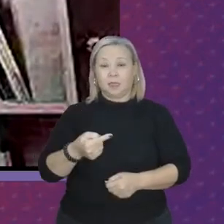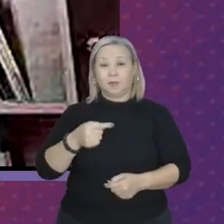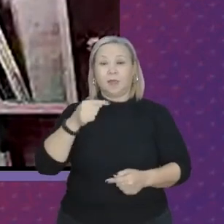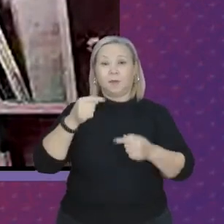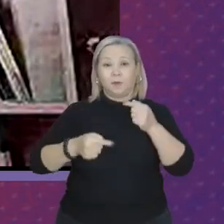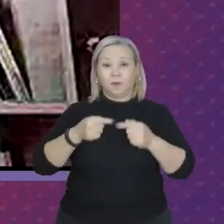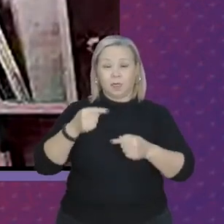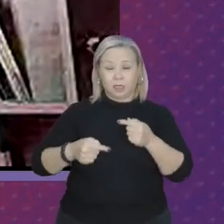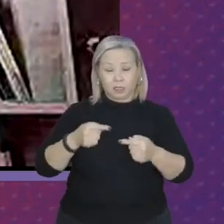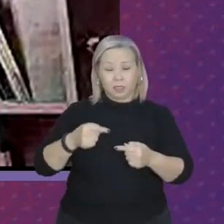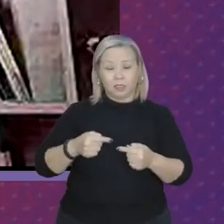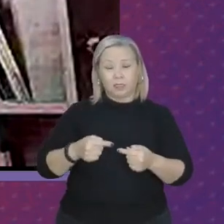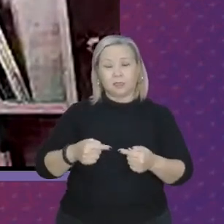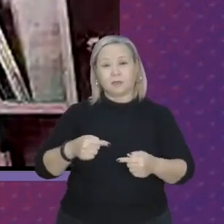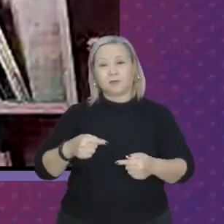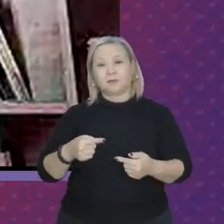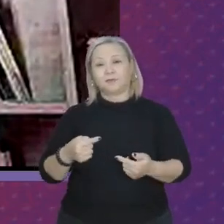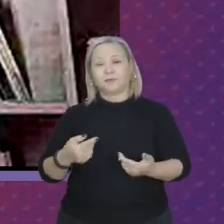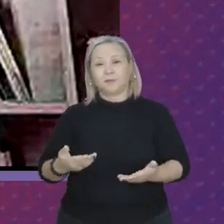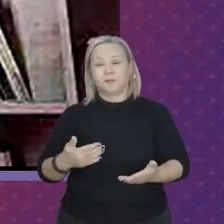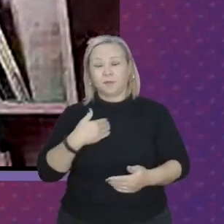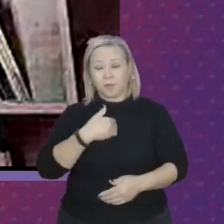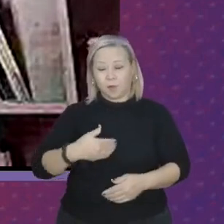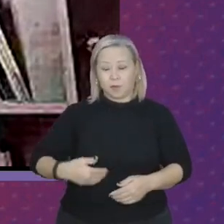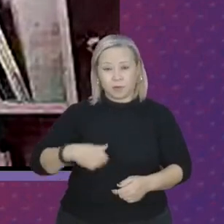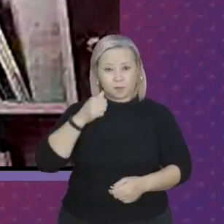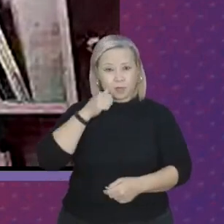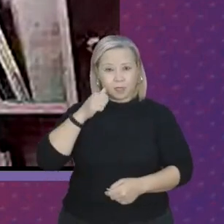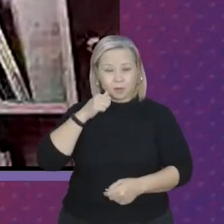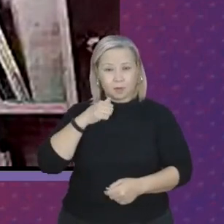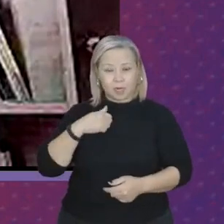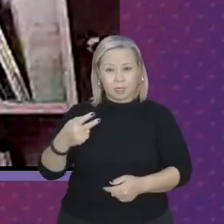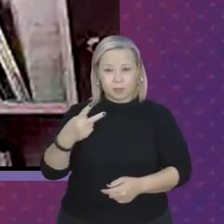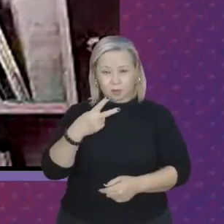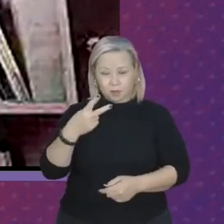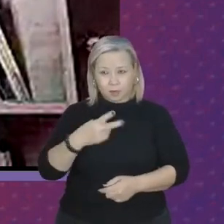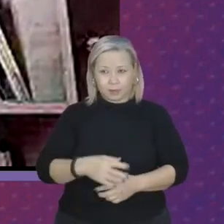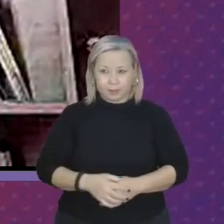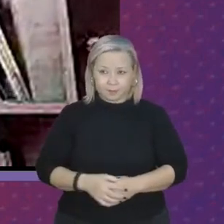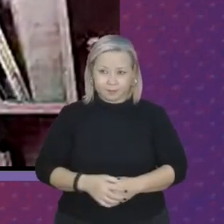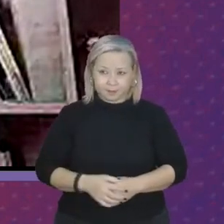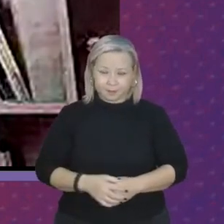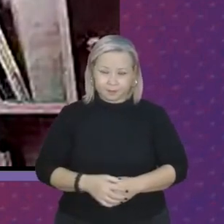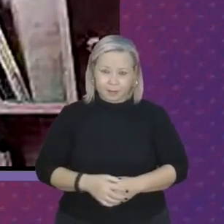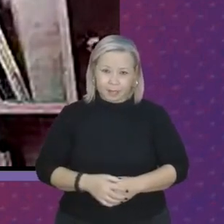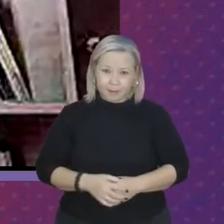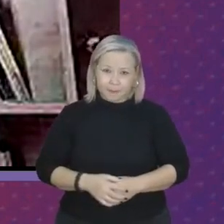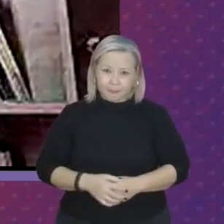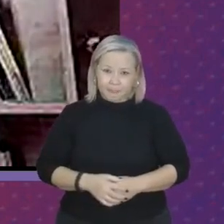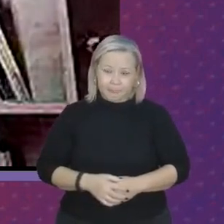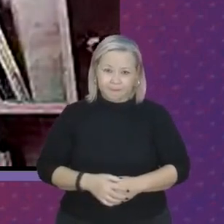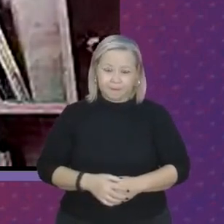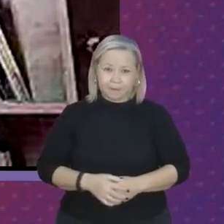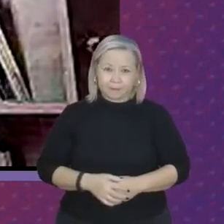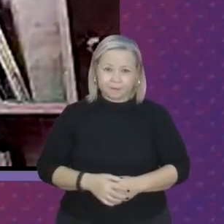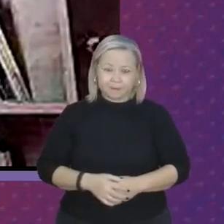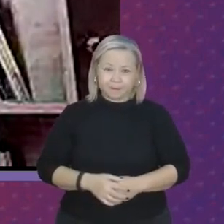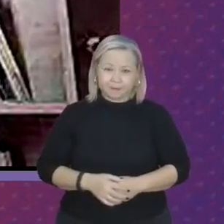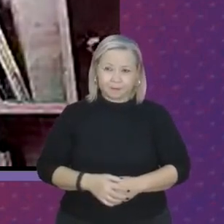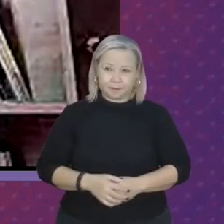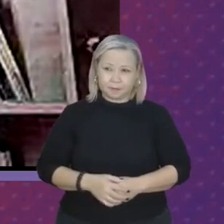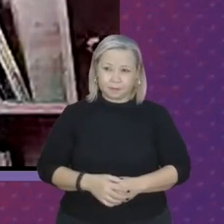Mulheres, parte 2. E a aula 4 foi a companheira Estela Valardim, que ministrou, que é vereadora de Caxias do